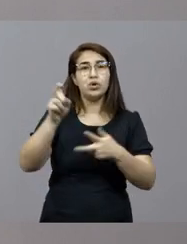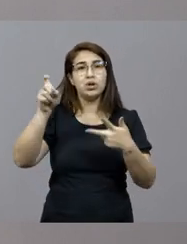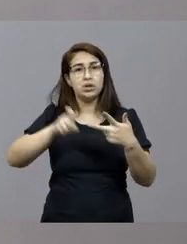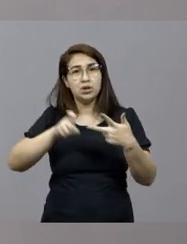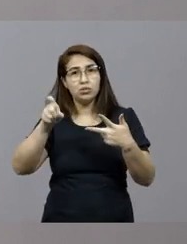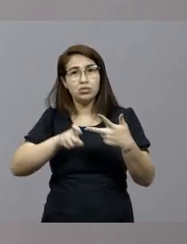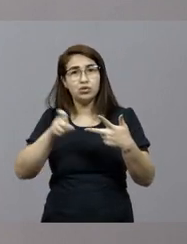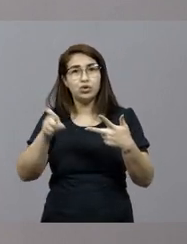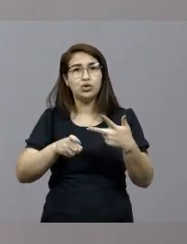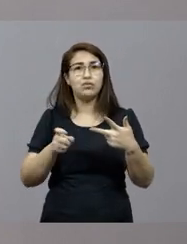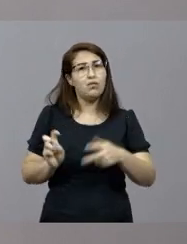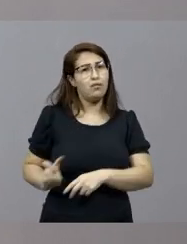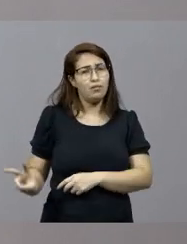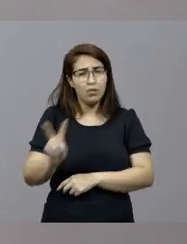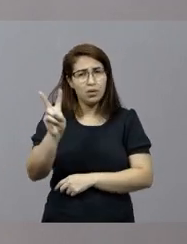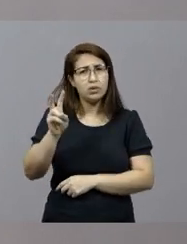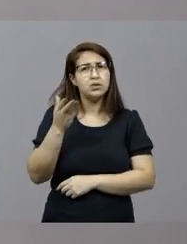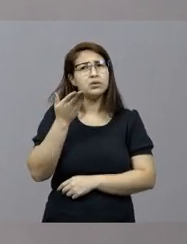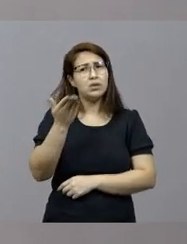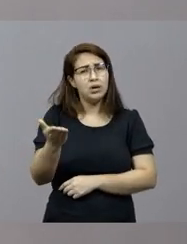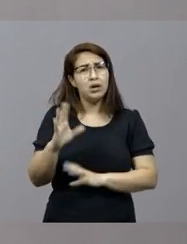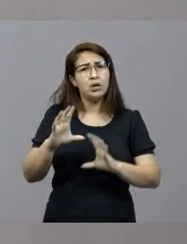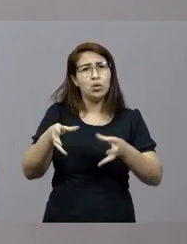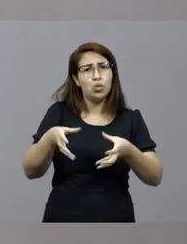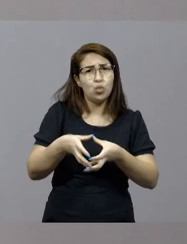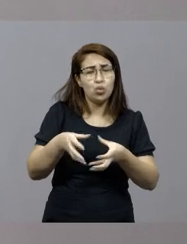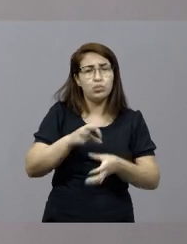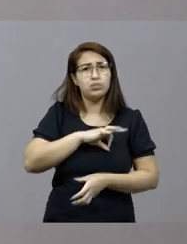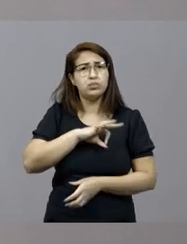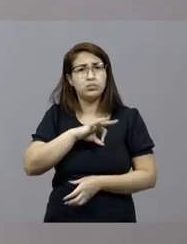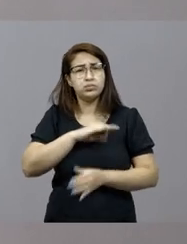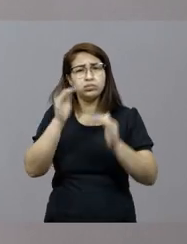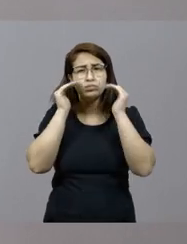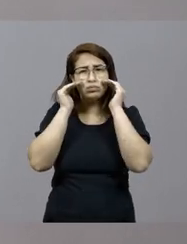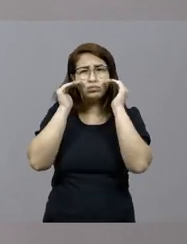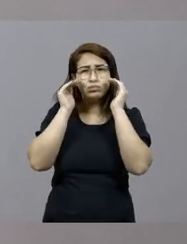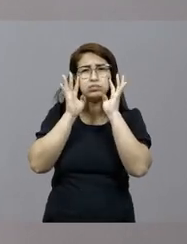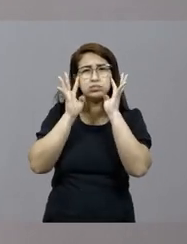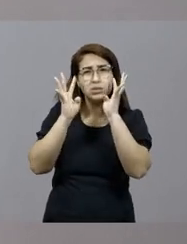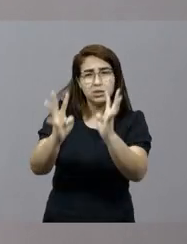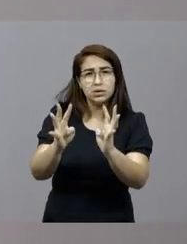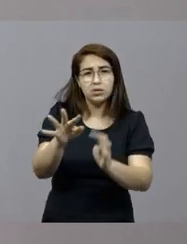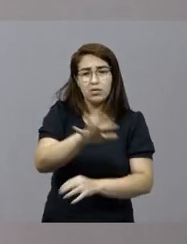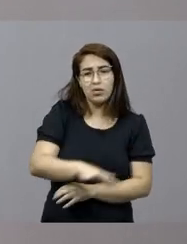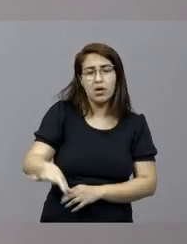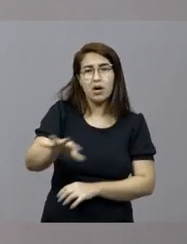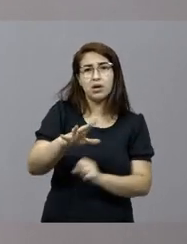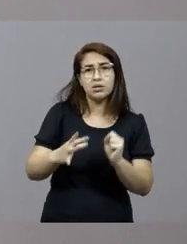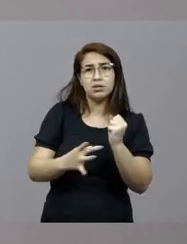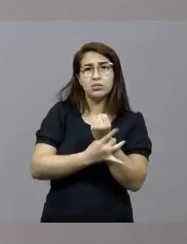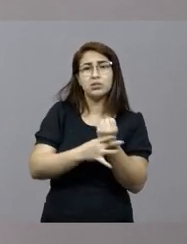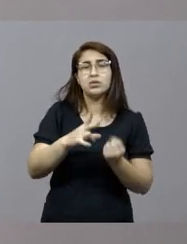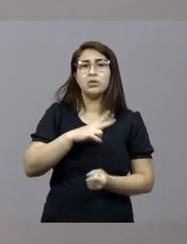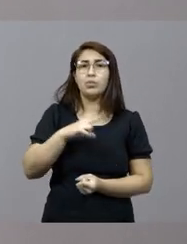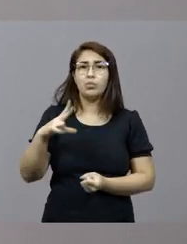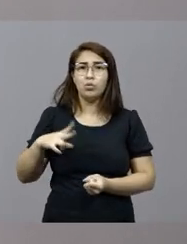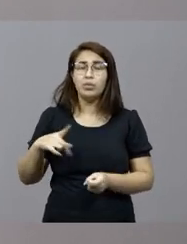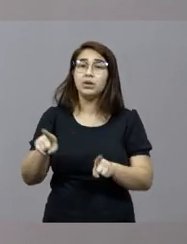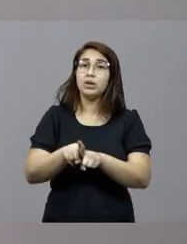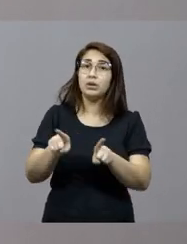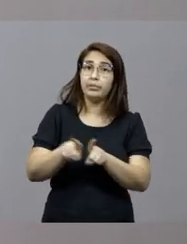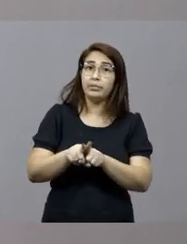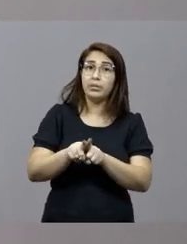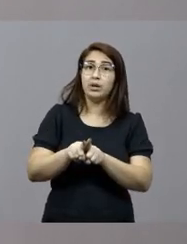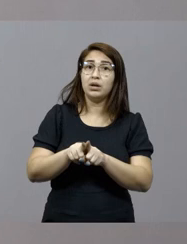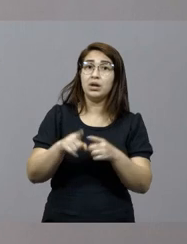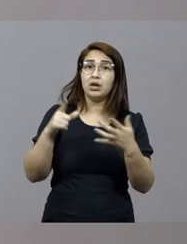mais valorizem e destinem atenção e recursos para a área da segurança pública, que os legisladores, inclusive